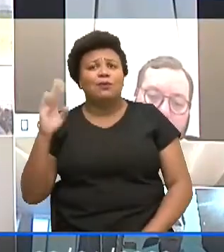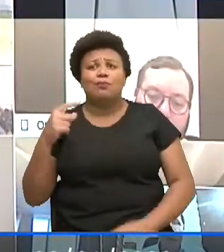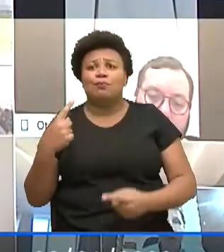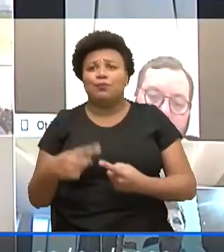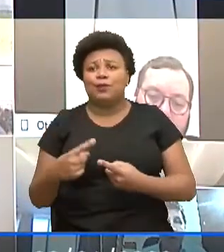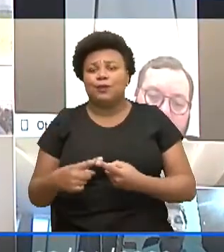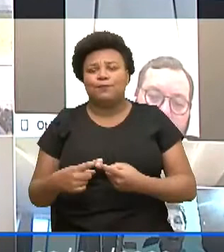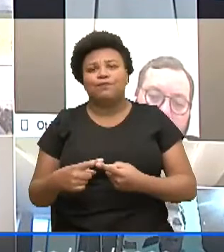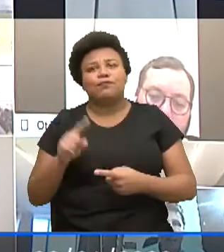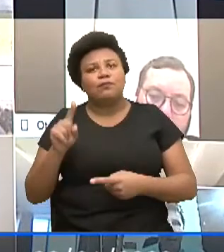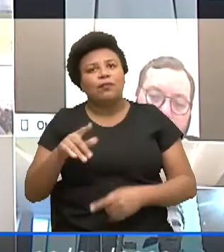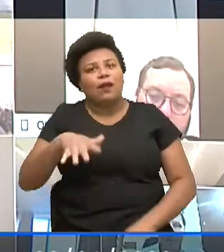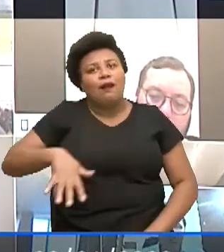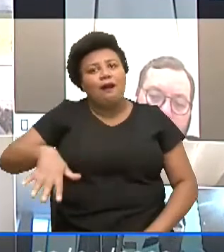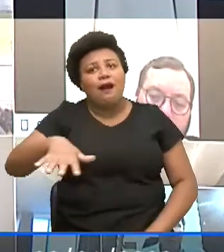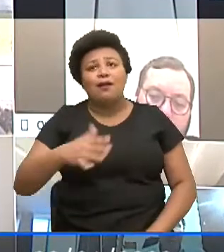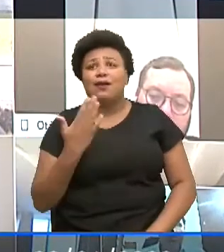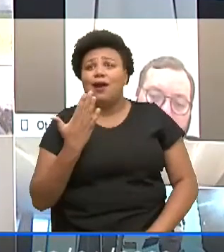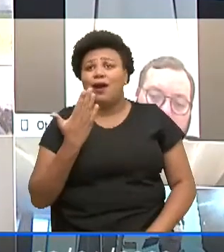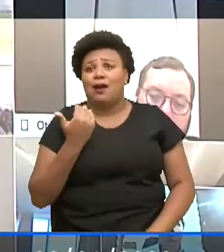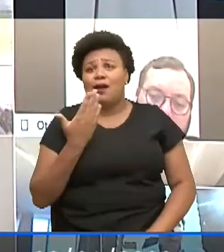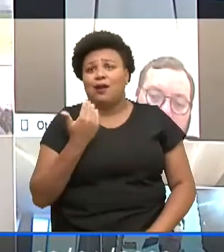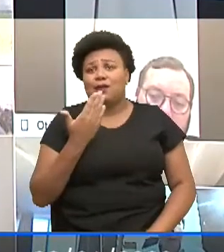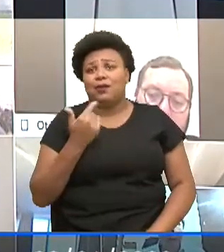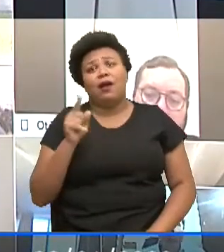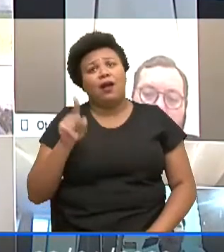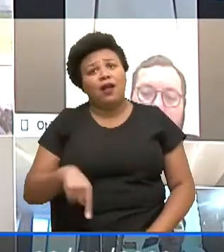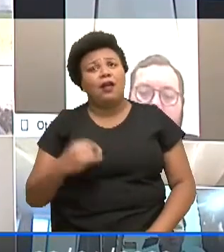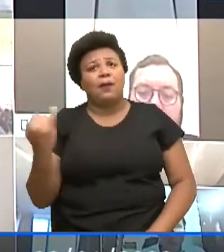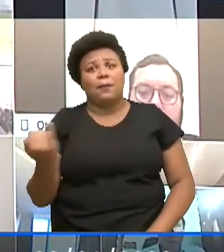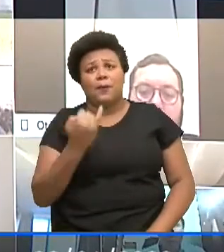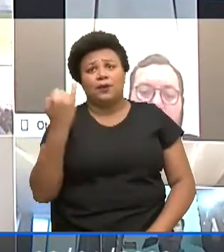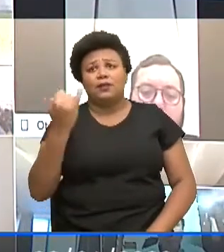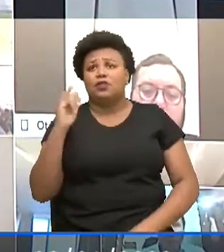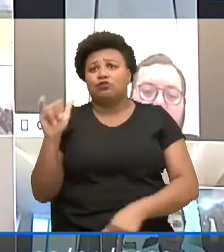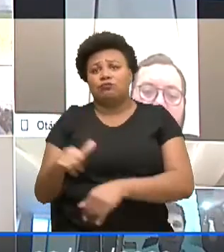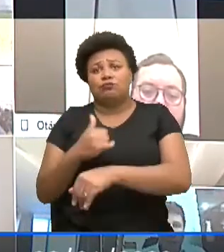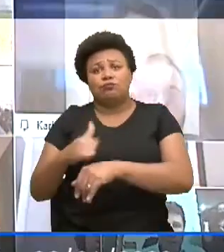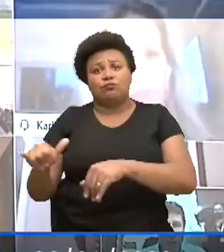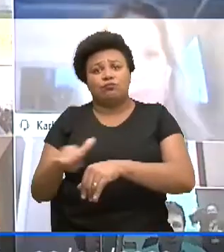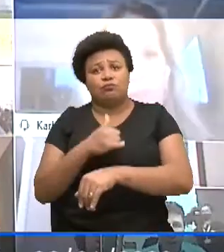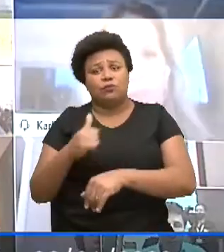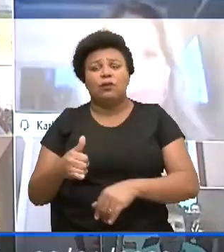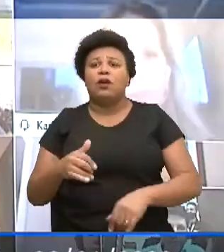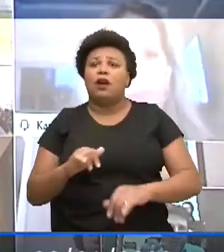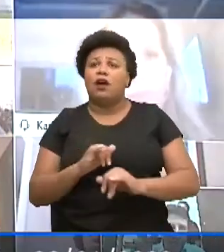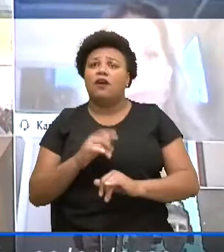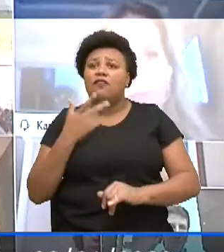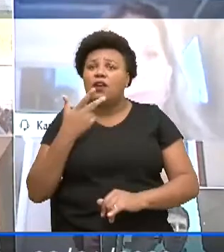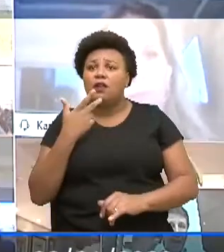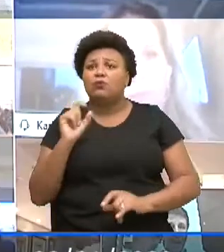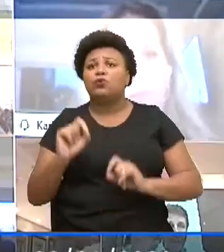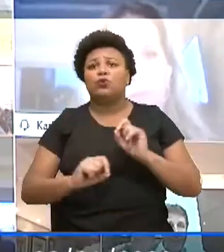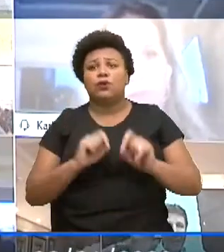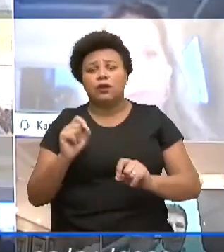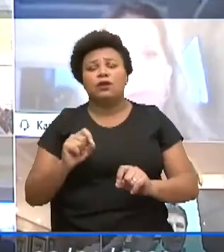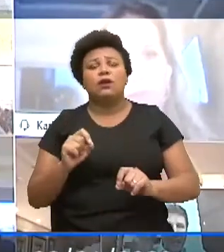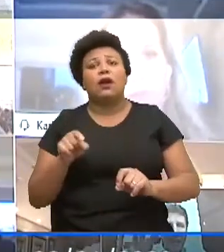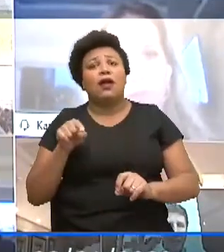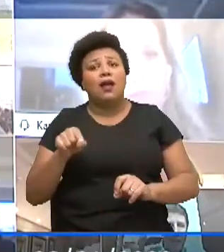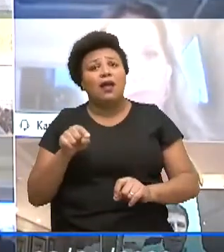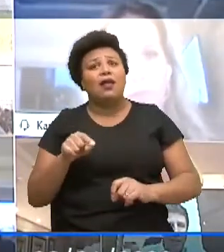tratar de um setor da alimentação que é fundamental e estratégico. Salientando de que